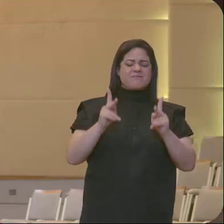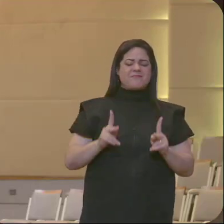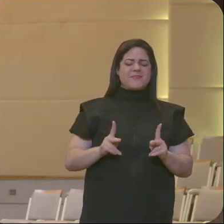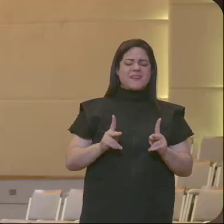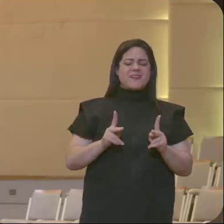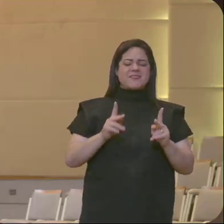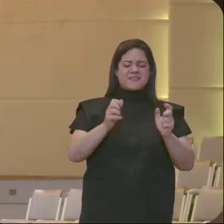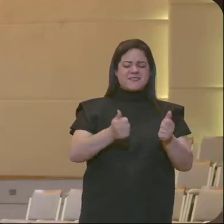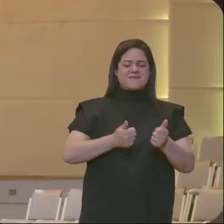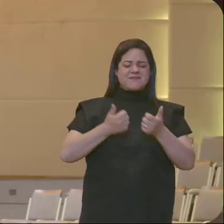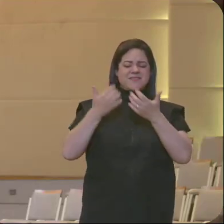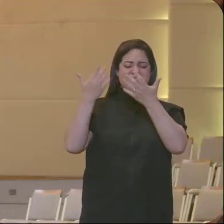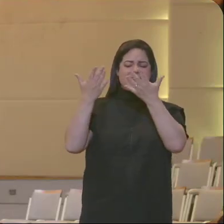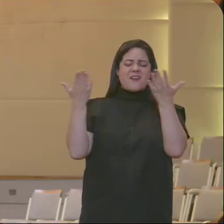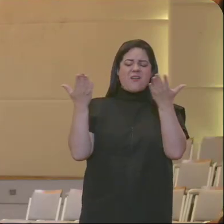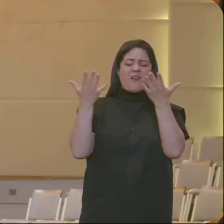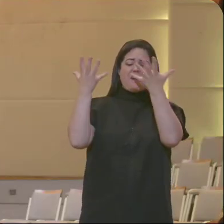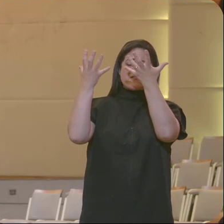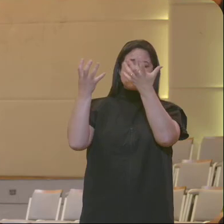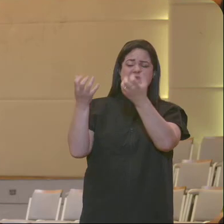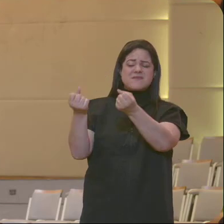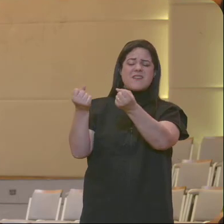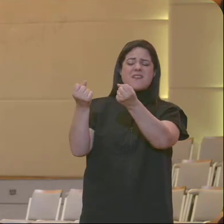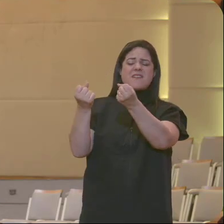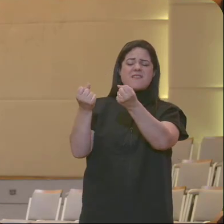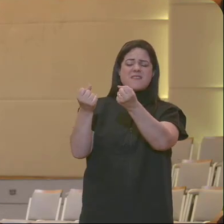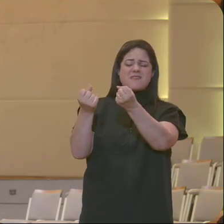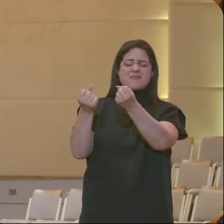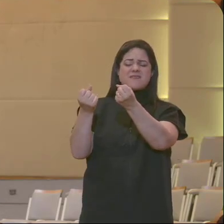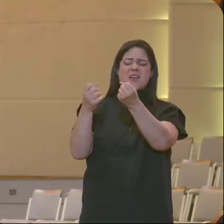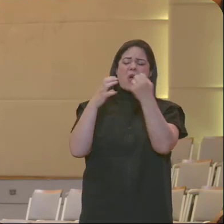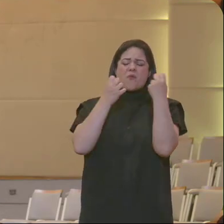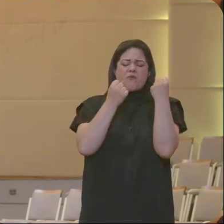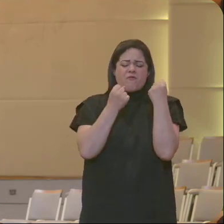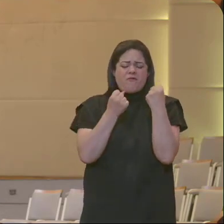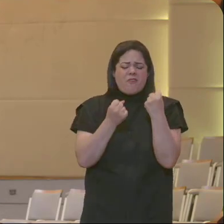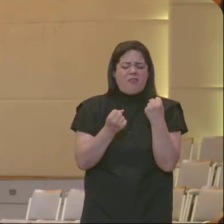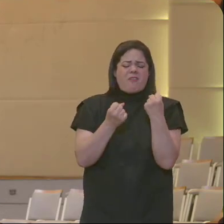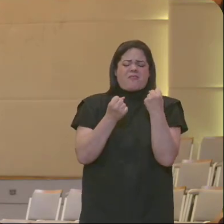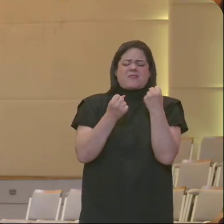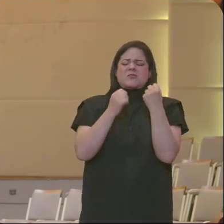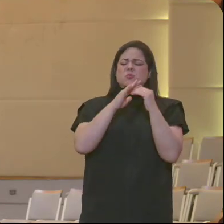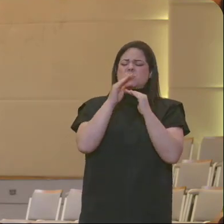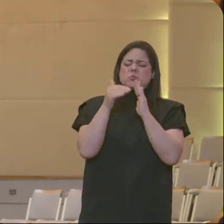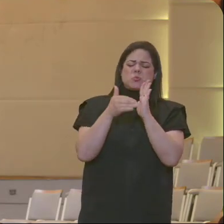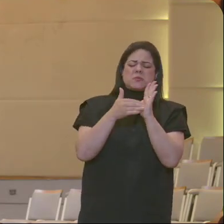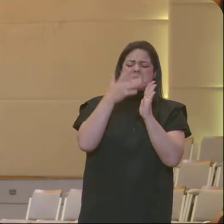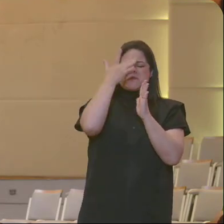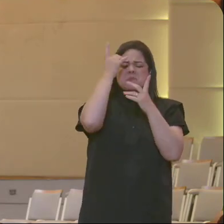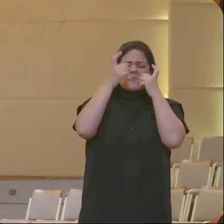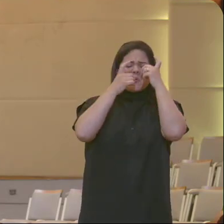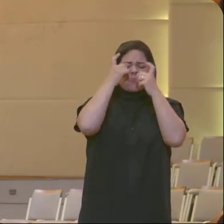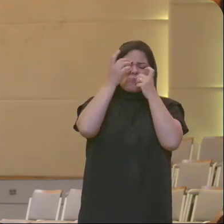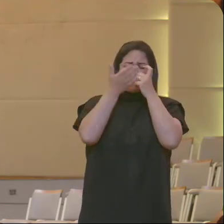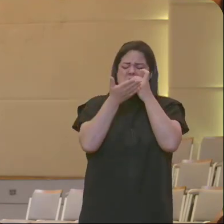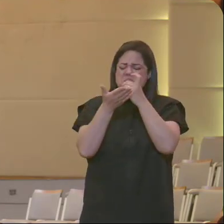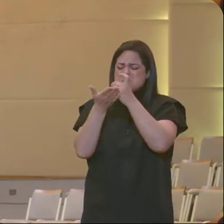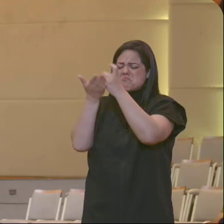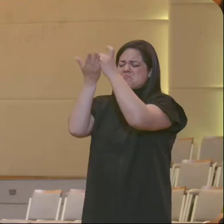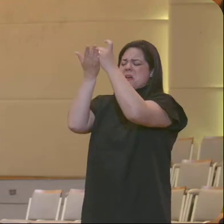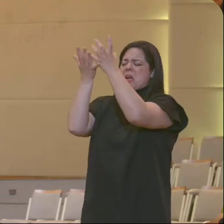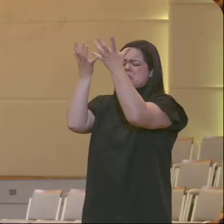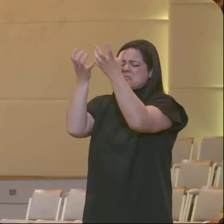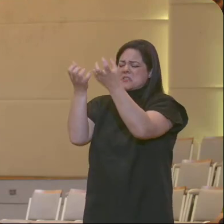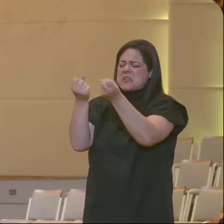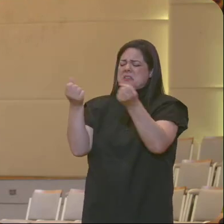da entrega. Então recebe, Pai, na Tua presença, nas Tuas mãos, Senhor, tudo aquilo que essa pessoa está entregando aqui, agora,